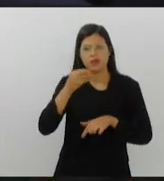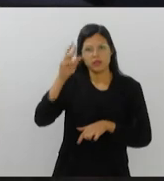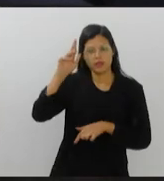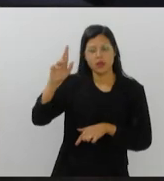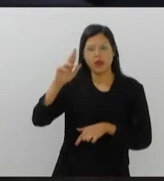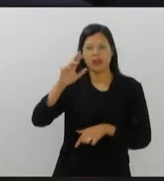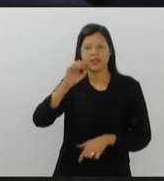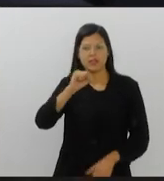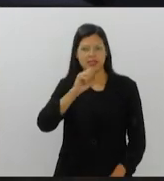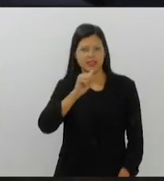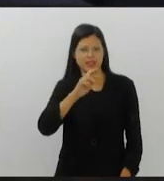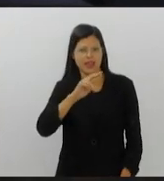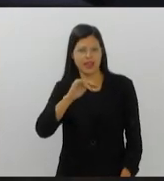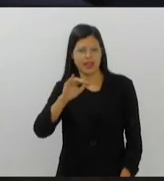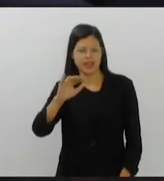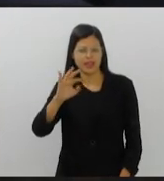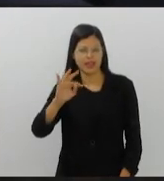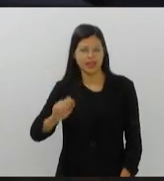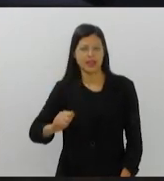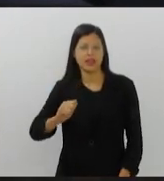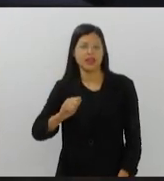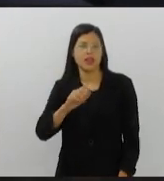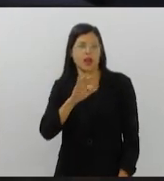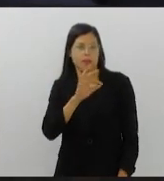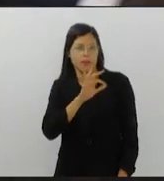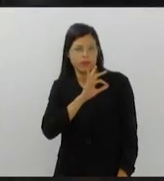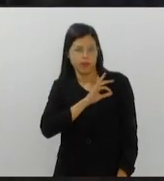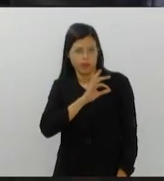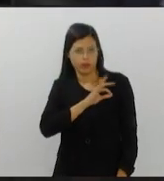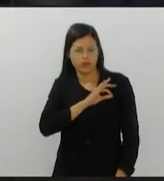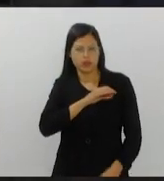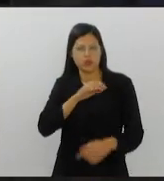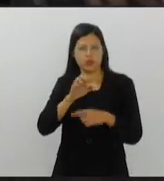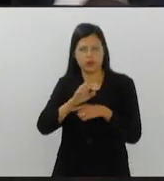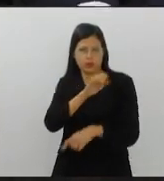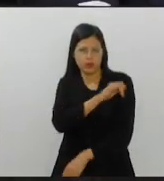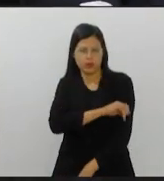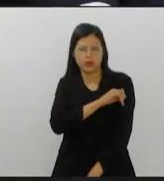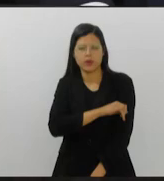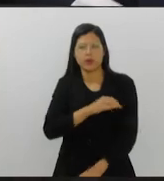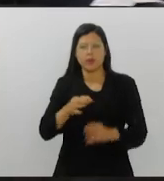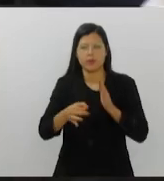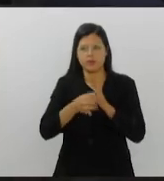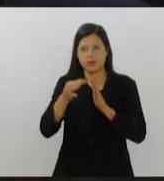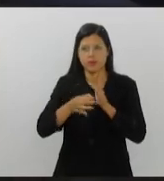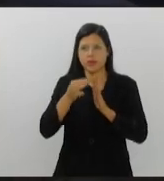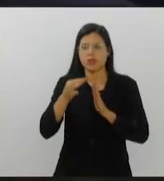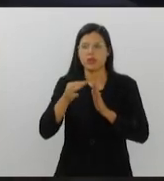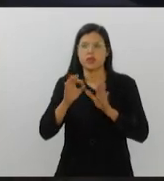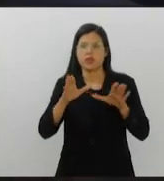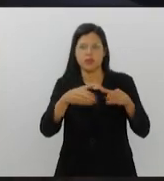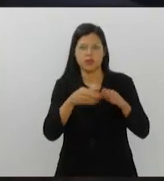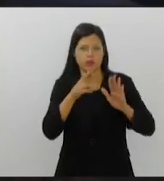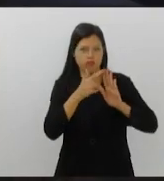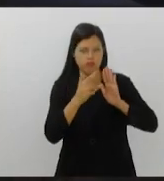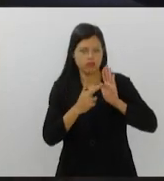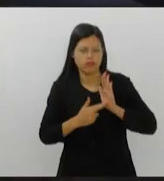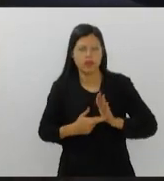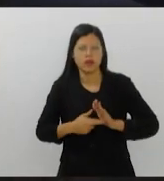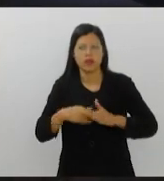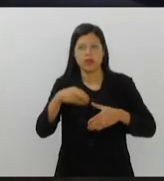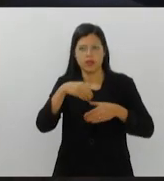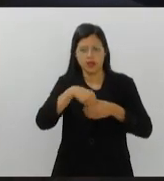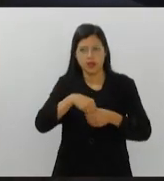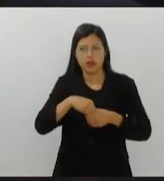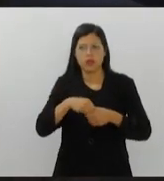dos Santos, tenente-coronel da Polícia Militar do Estado do Rio de Janeiro. Parecer da Comissão de Normas Internas e Proposições